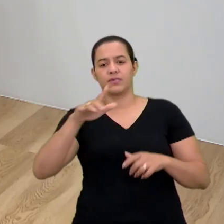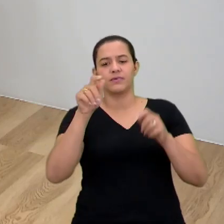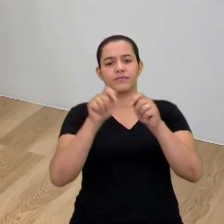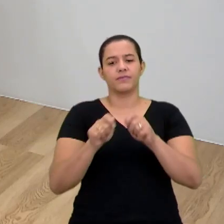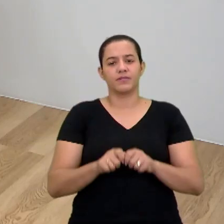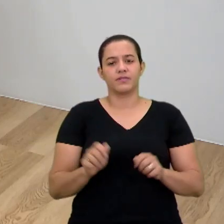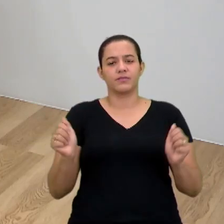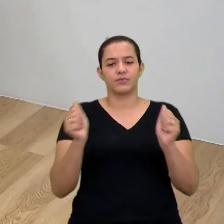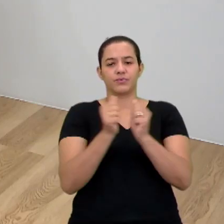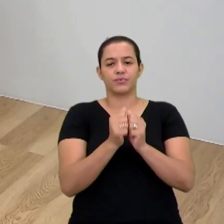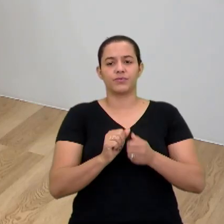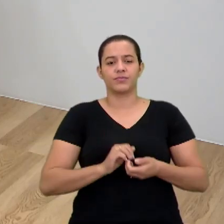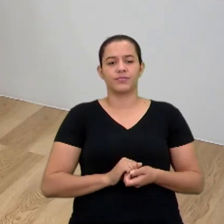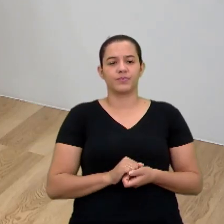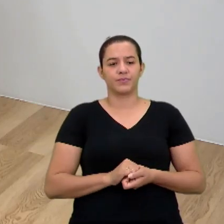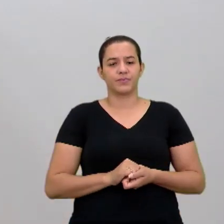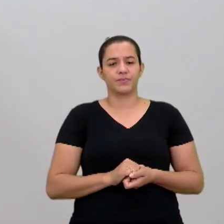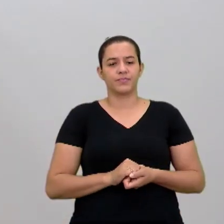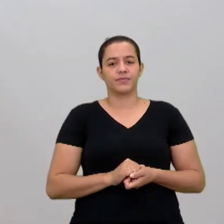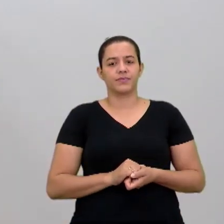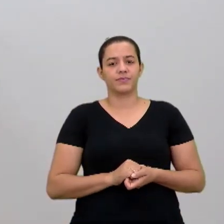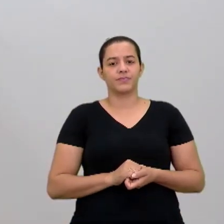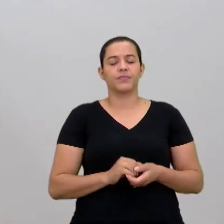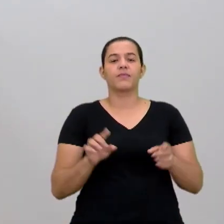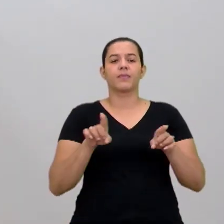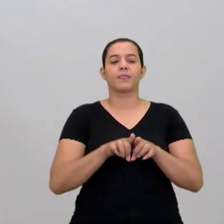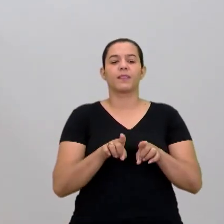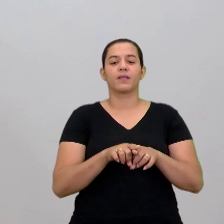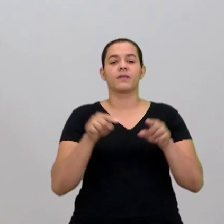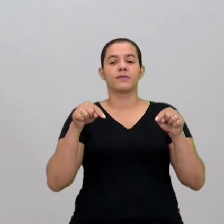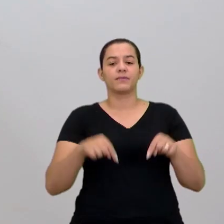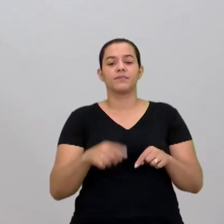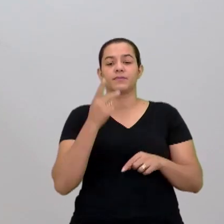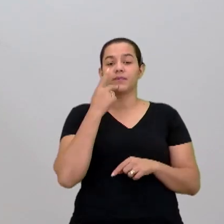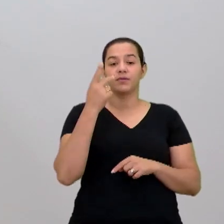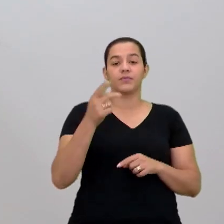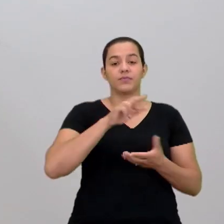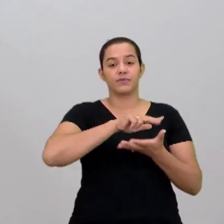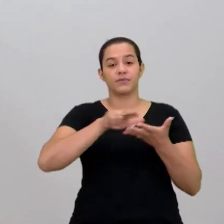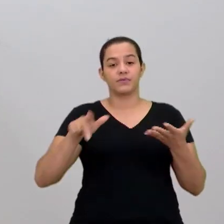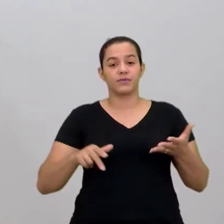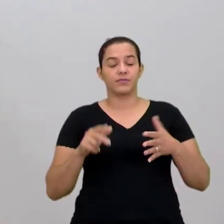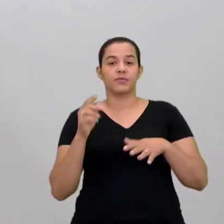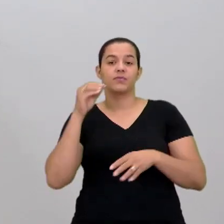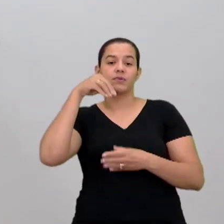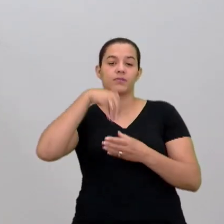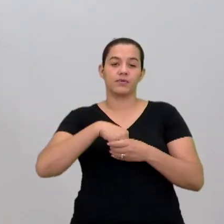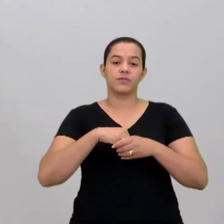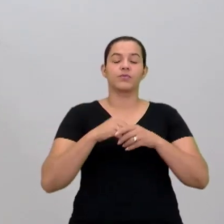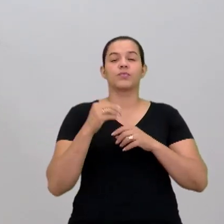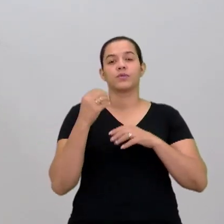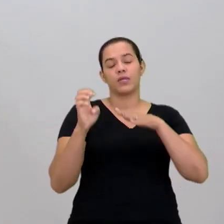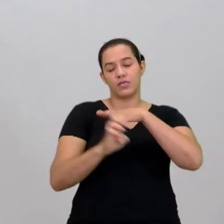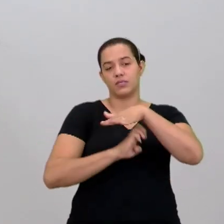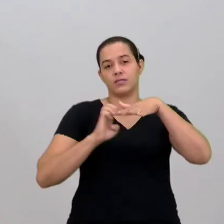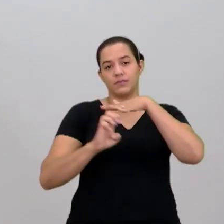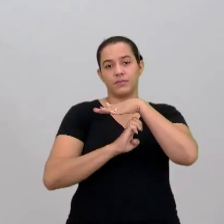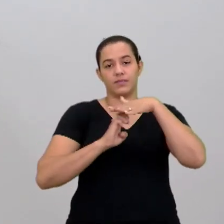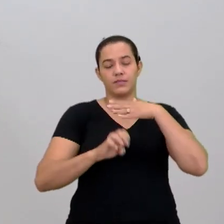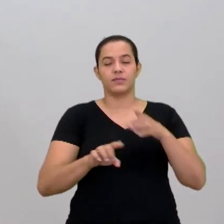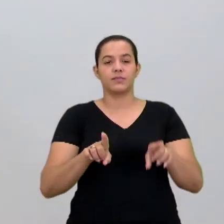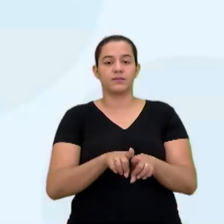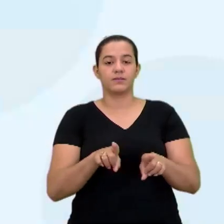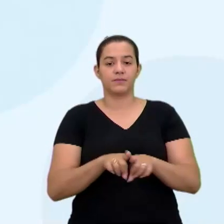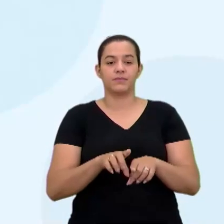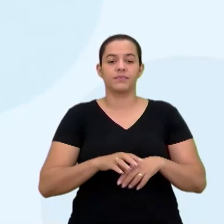parte aí. Exatamente. Vamos falar também agora um pouquinho sobre a mulher no quadro administrativo, que é o que a gente estava comentando no início da aula, que era um